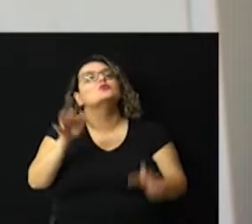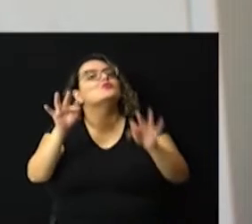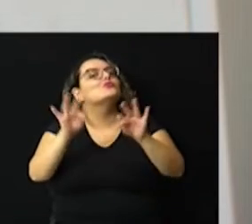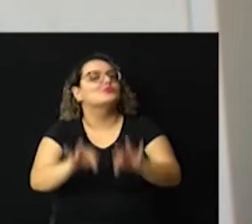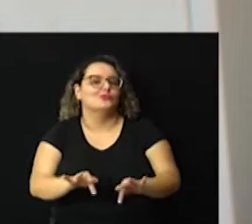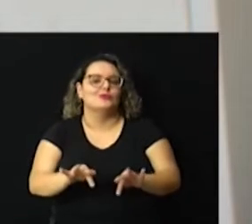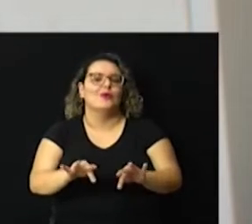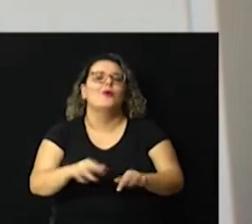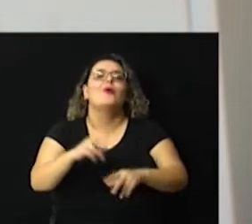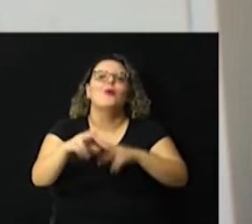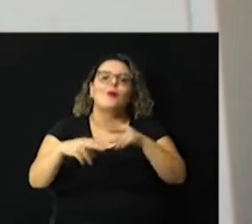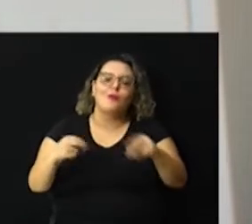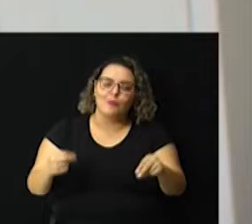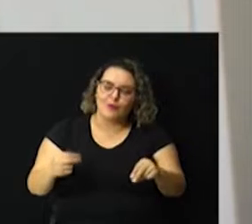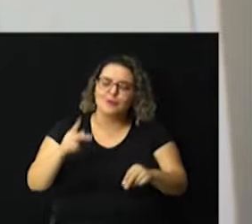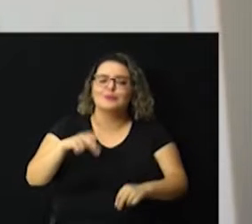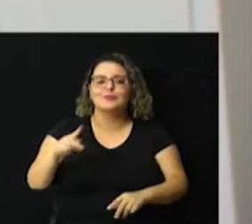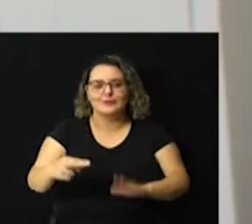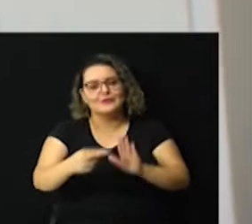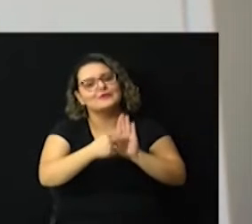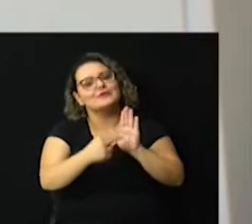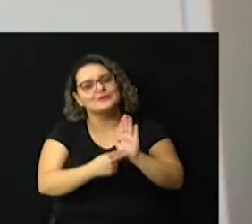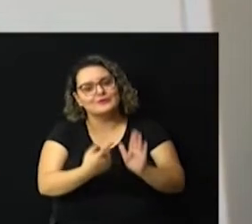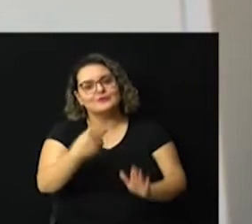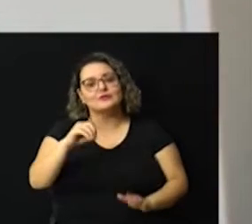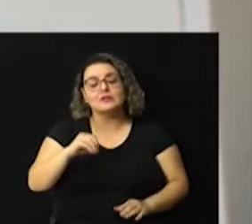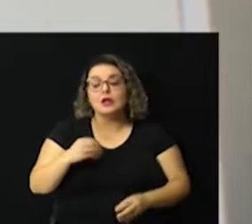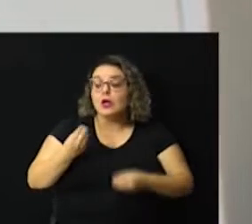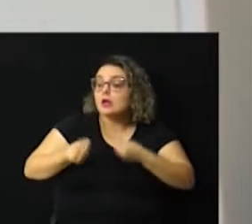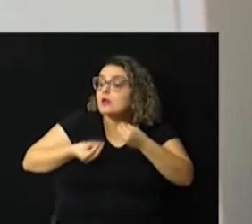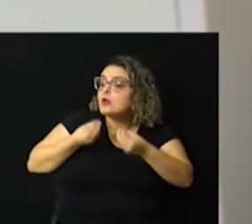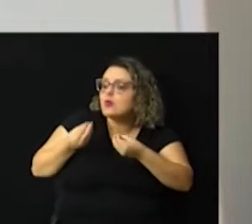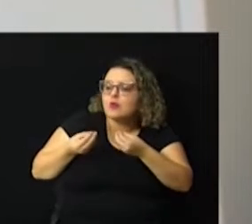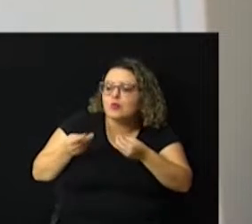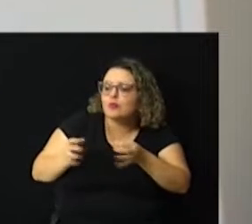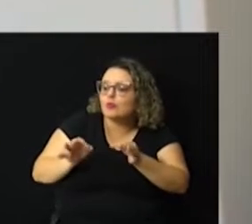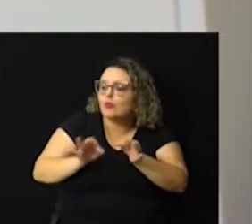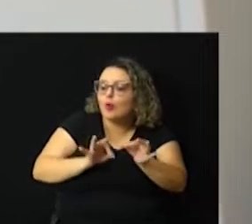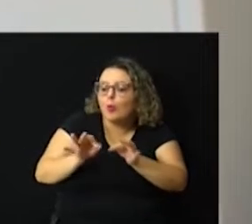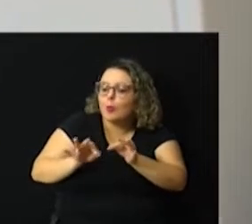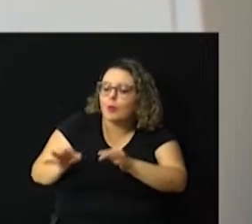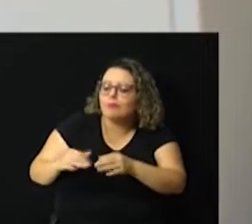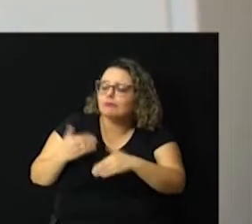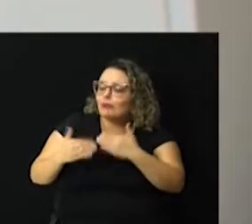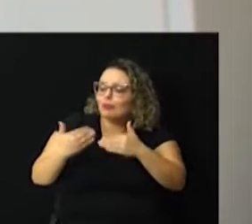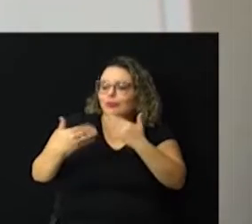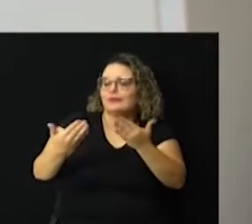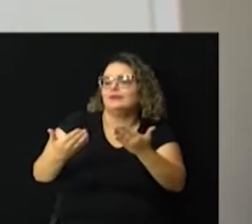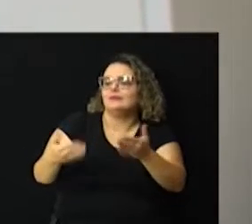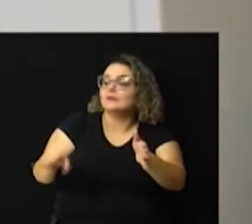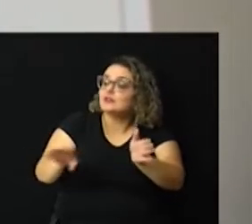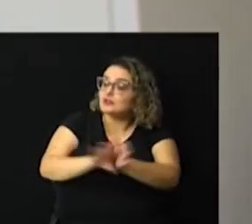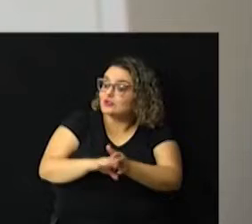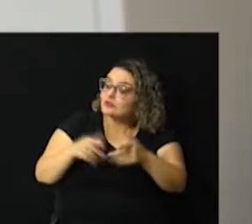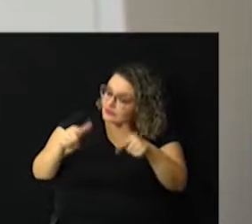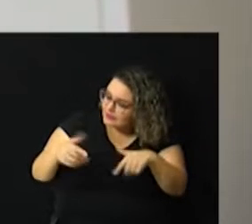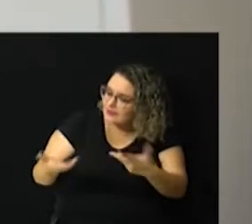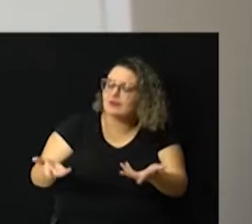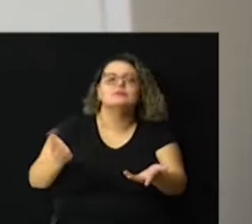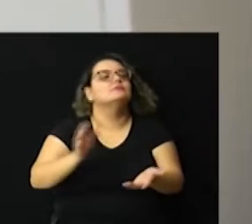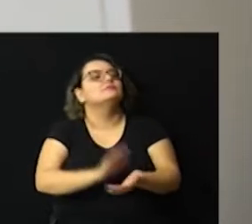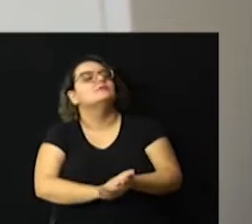Educador Nota 10. Bom, e como que foi todo o planejamento, como que foi toda a construção para chegar até onde você